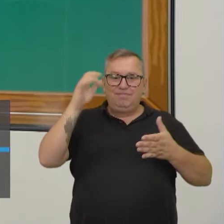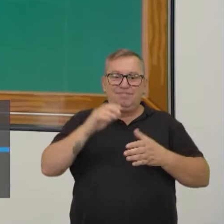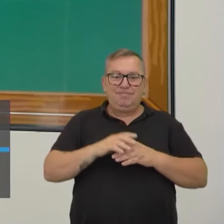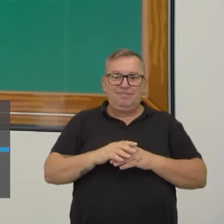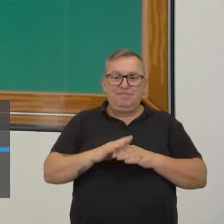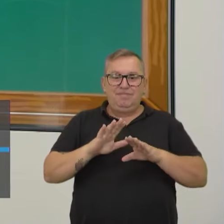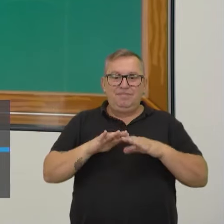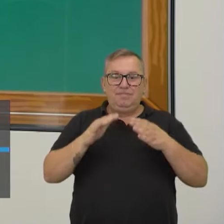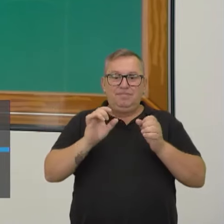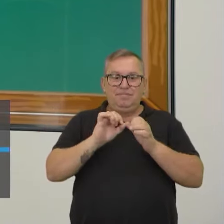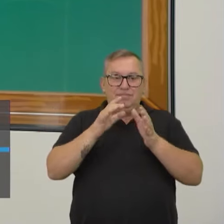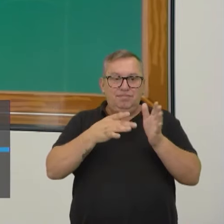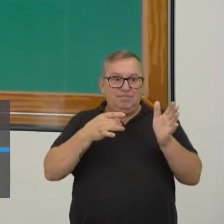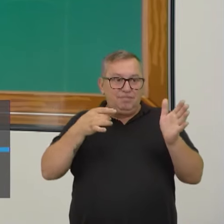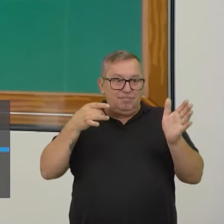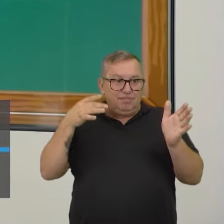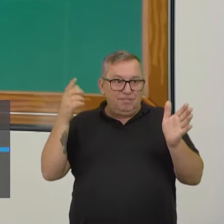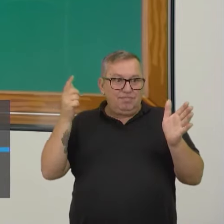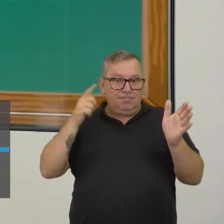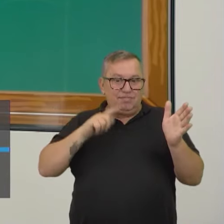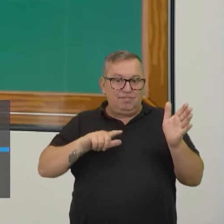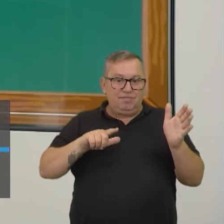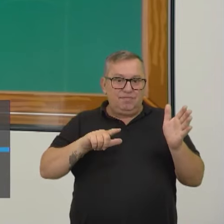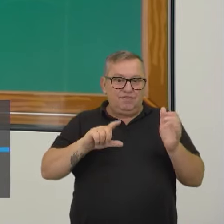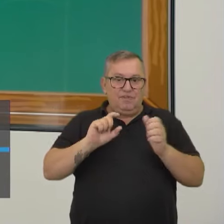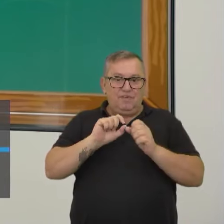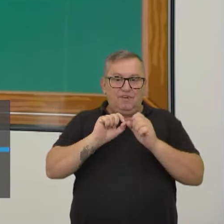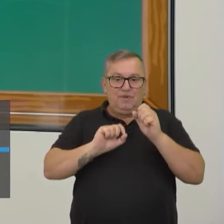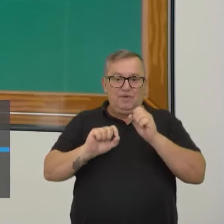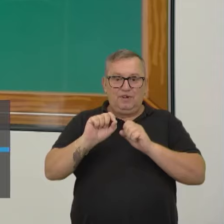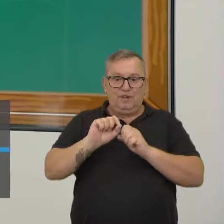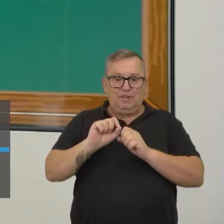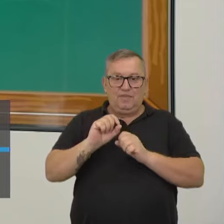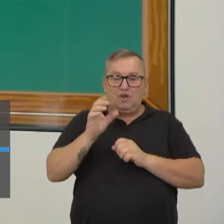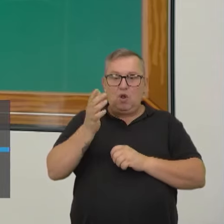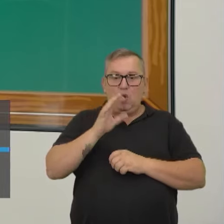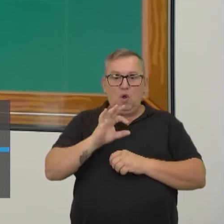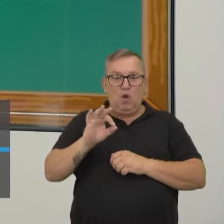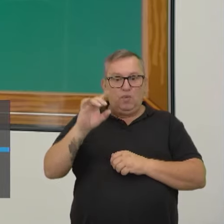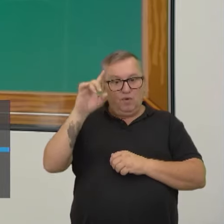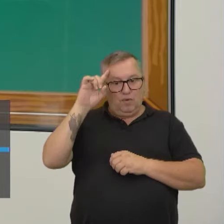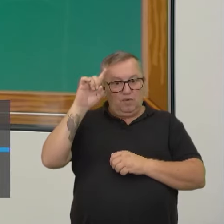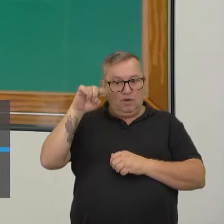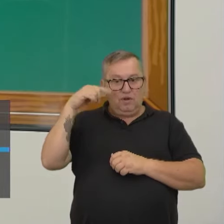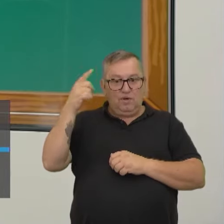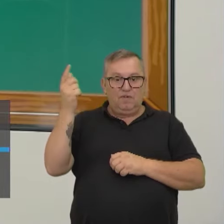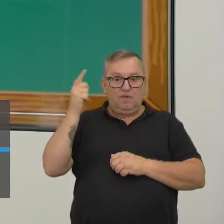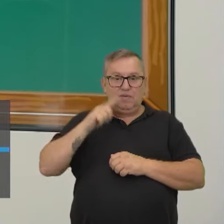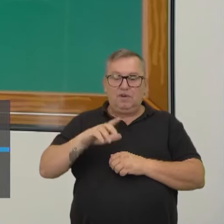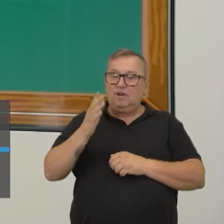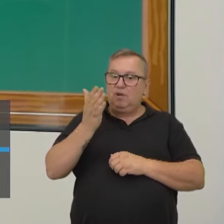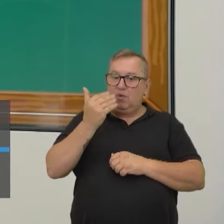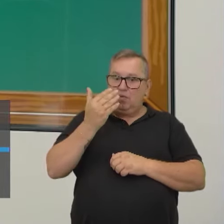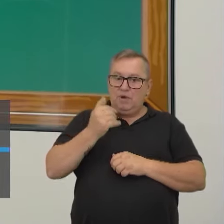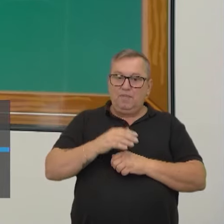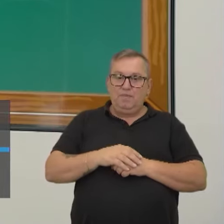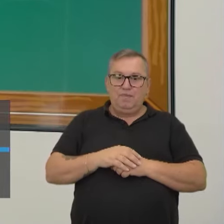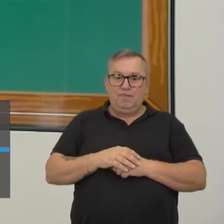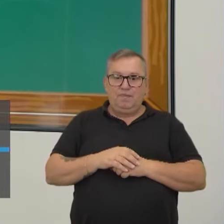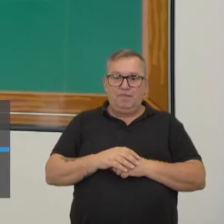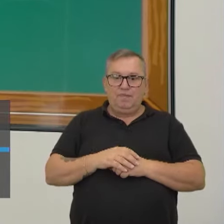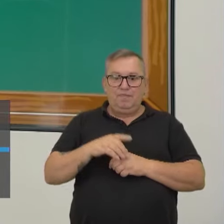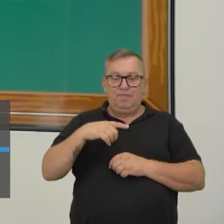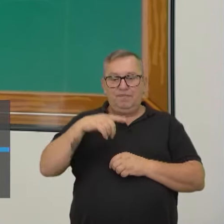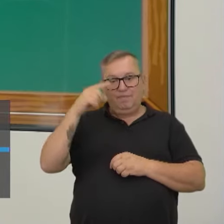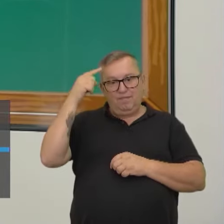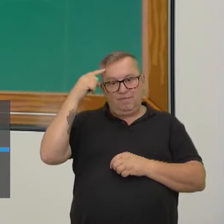desenha uma caça sendo abatida, isso vai ser positivo no dia seguinte, porque ele vai conseguir caçar. Então, no